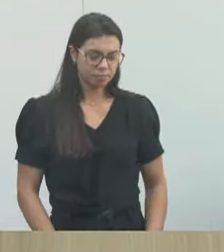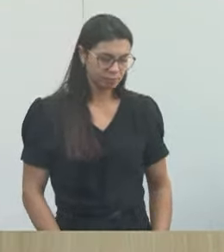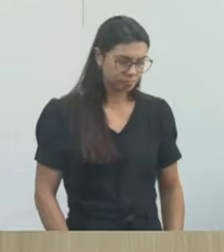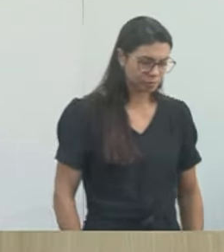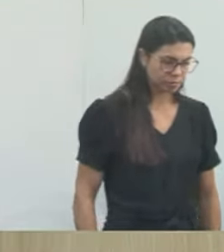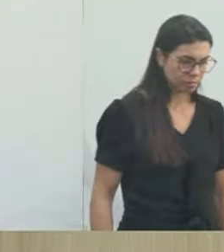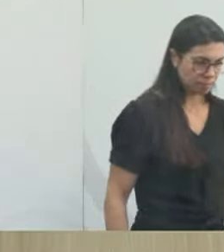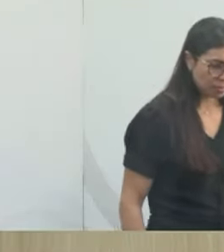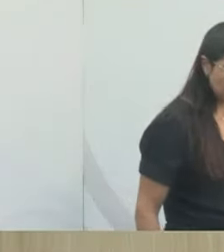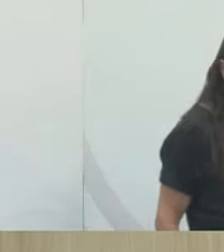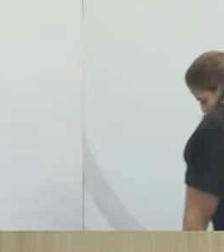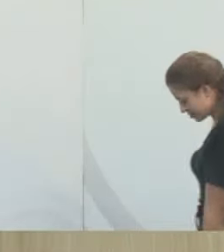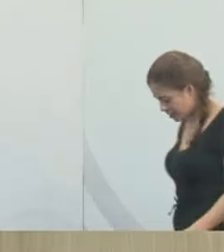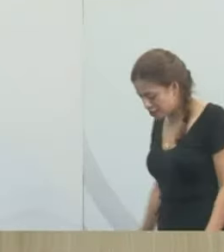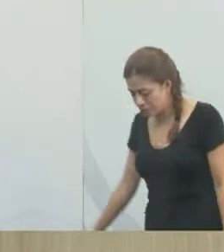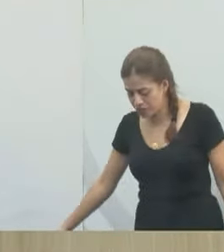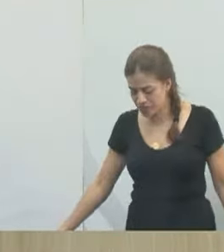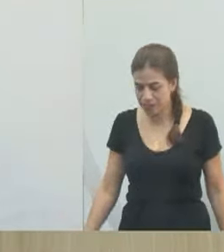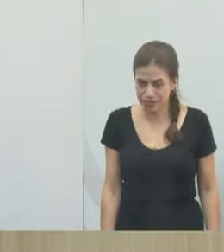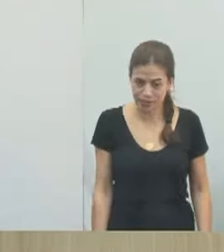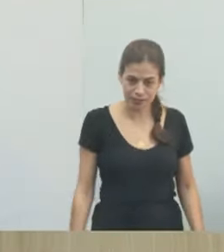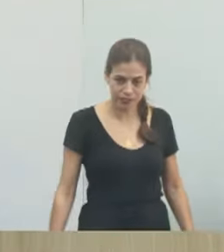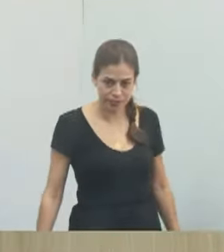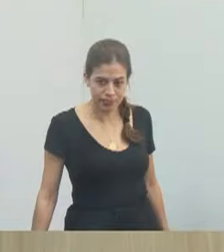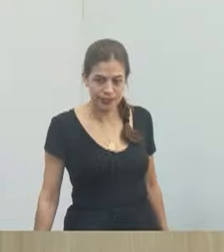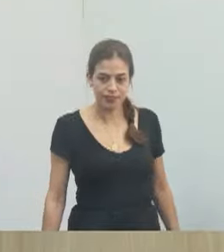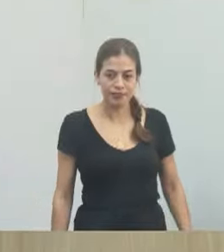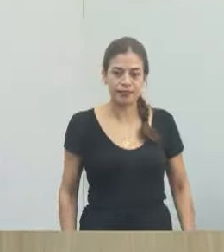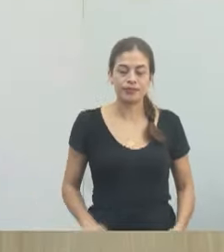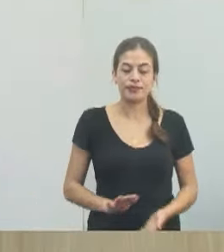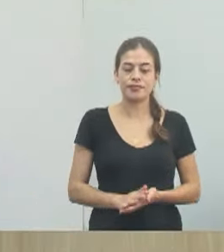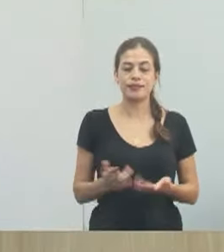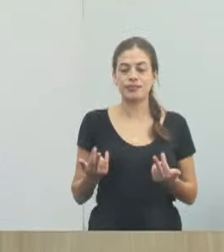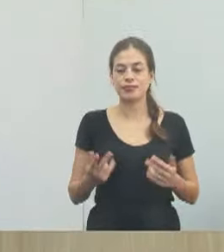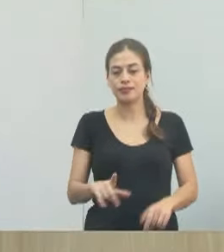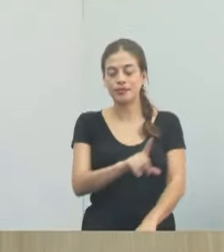Hong conforme prevê a lei número 6548